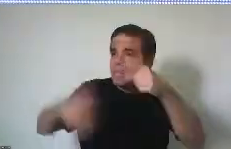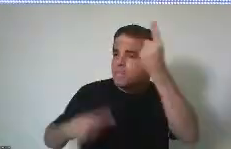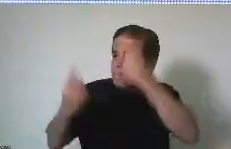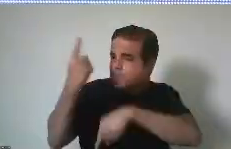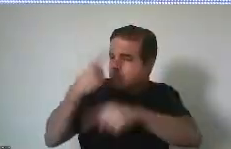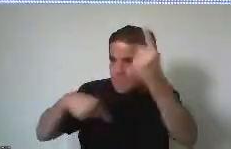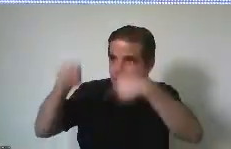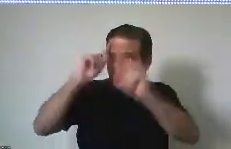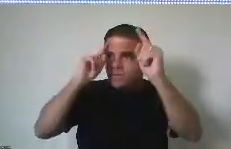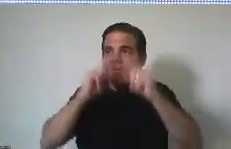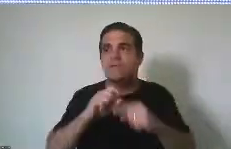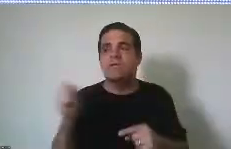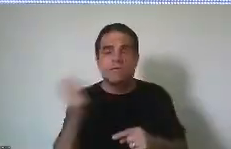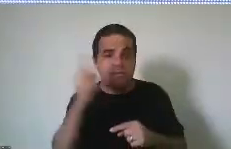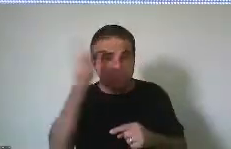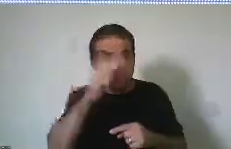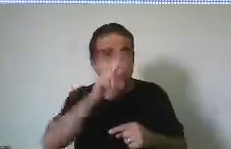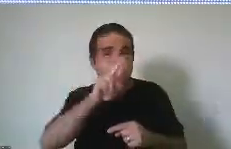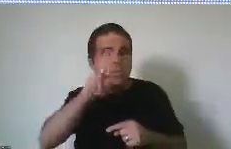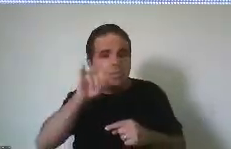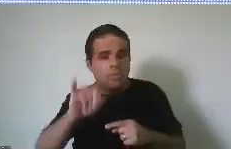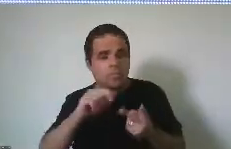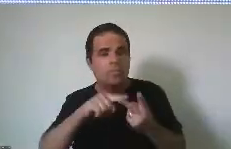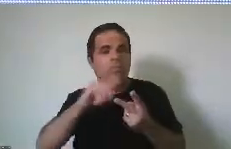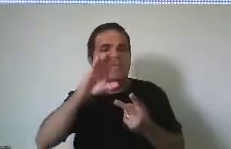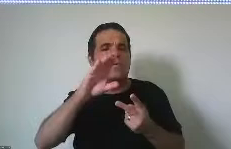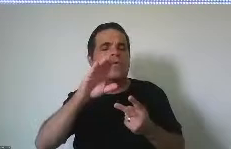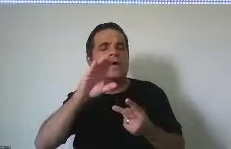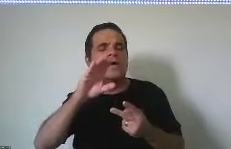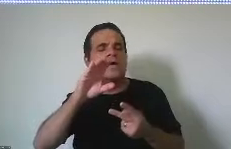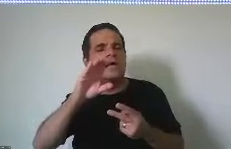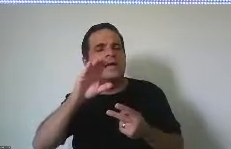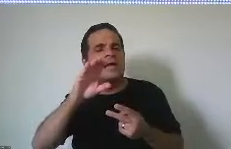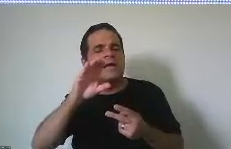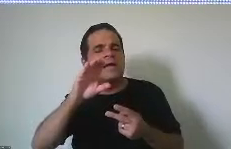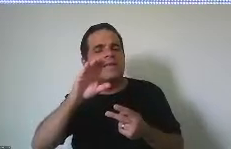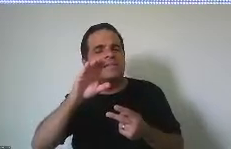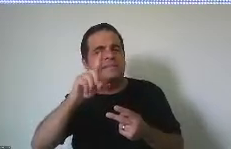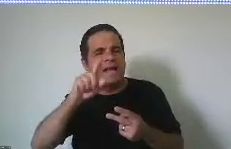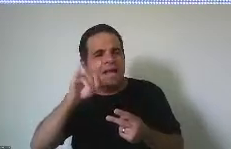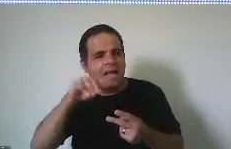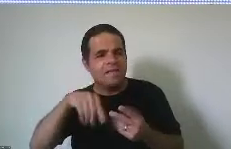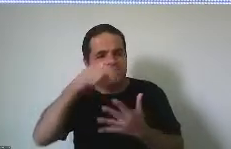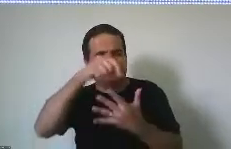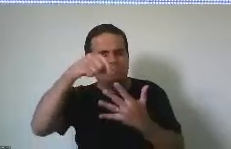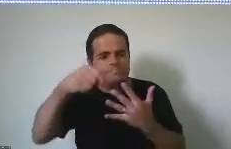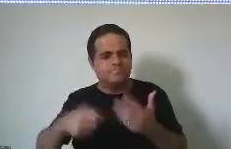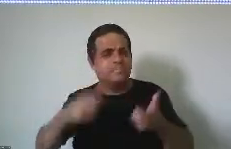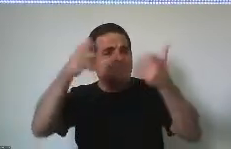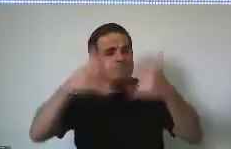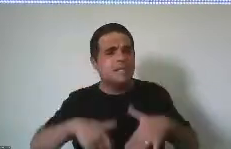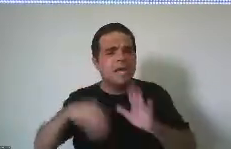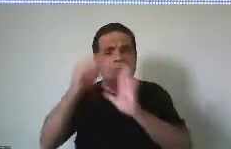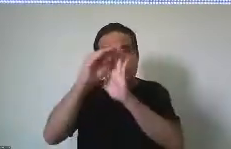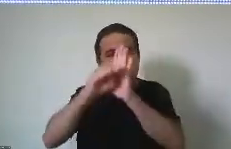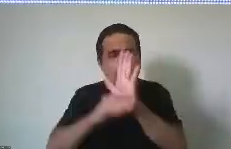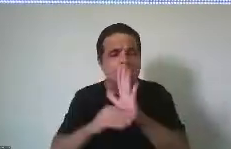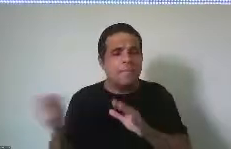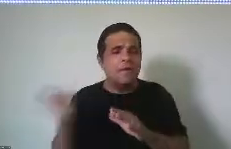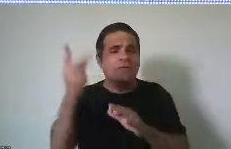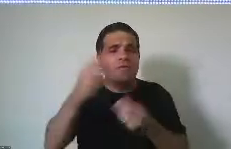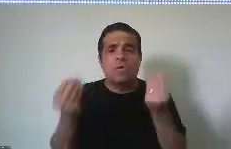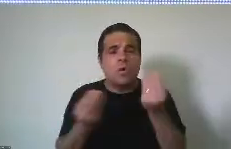o Rui a Silvia é o Cláudio Dário trouxeram essas alavancas de valor e eu vou mostrar aqui como ela se materializam